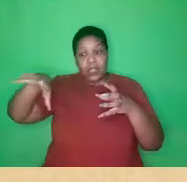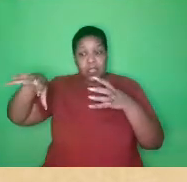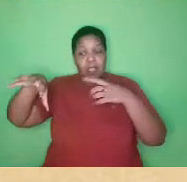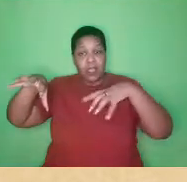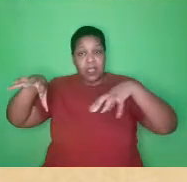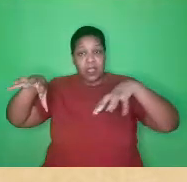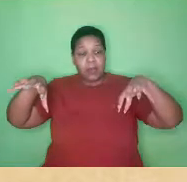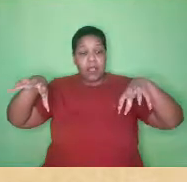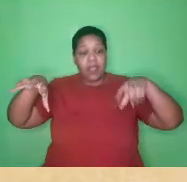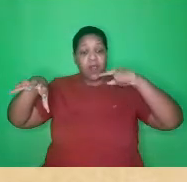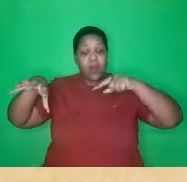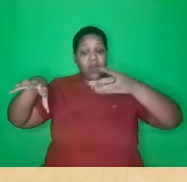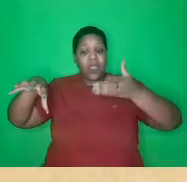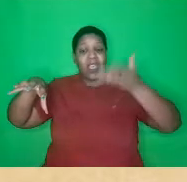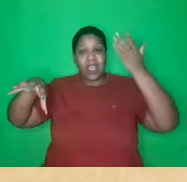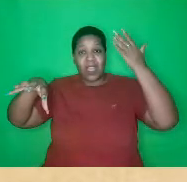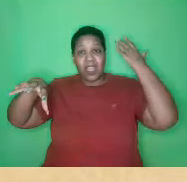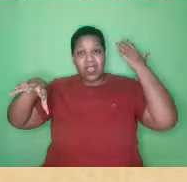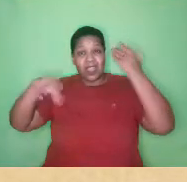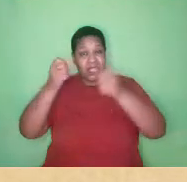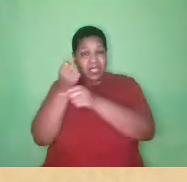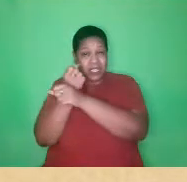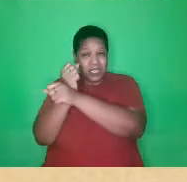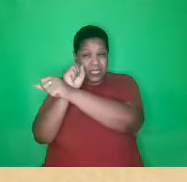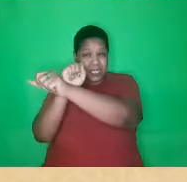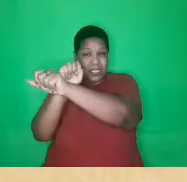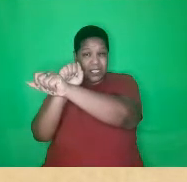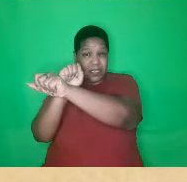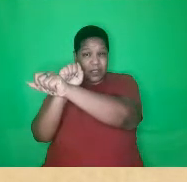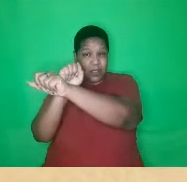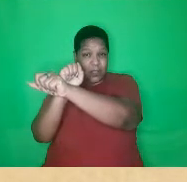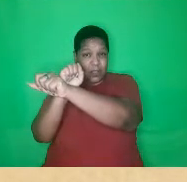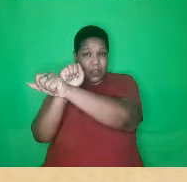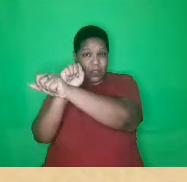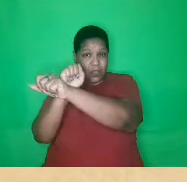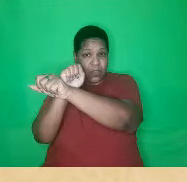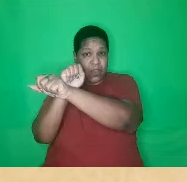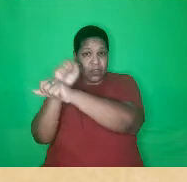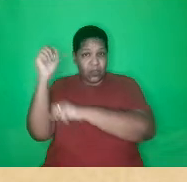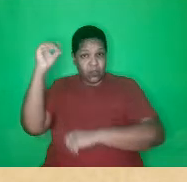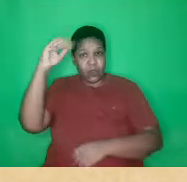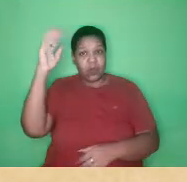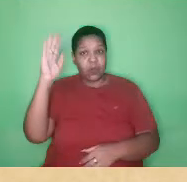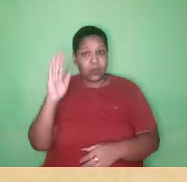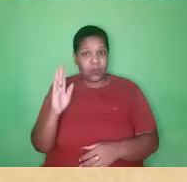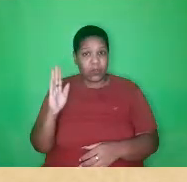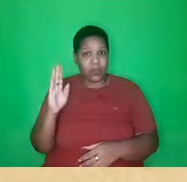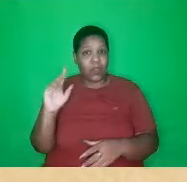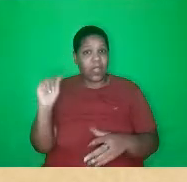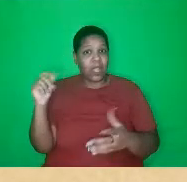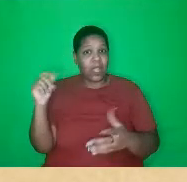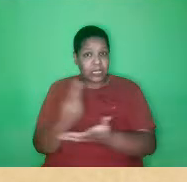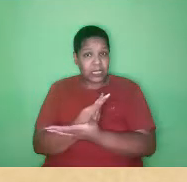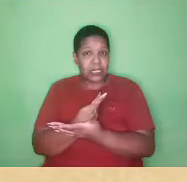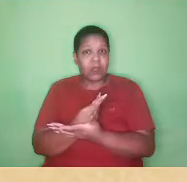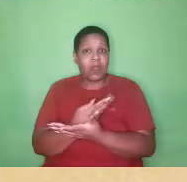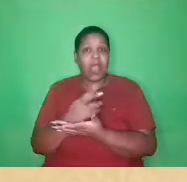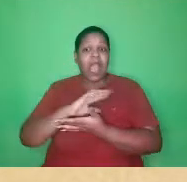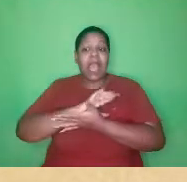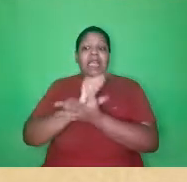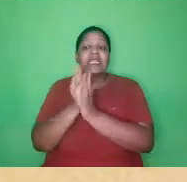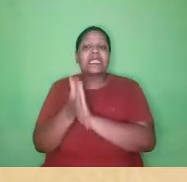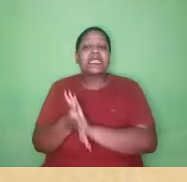o que foi a escravidão no Brasil e o que é hoje o racismo no Brasil. Ou seja, já